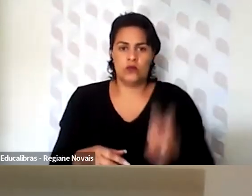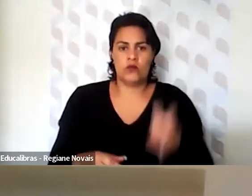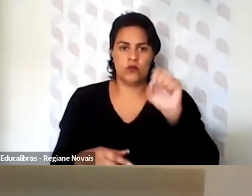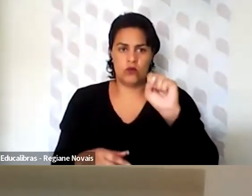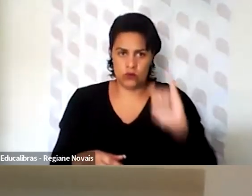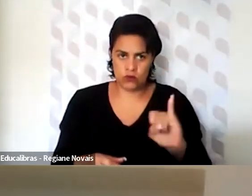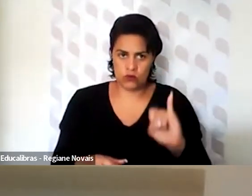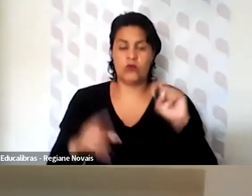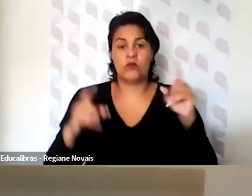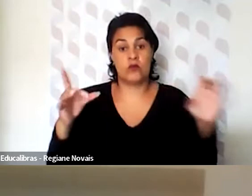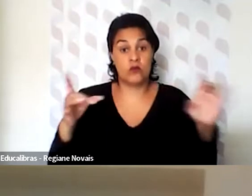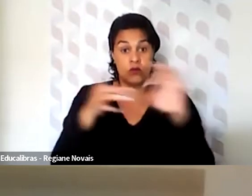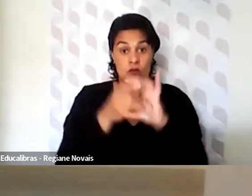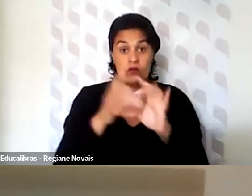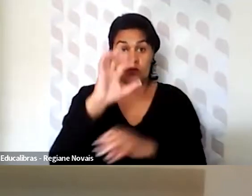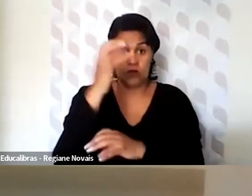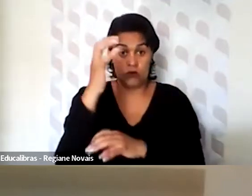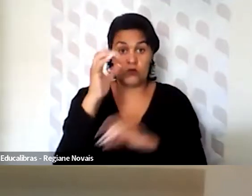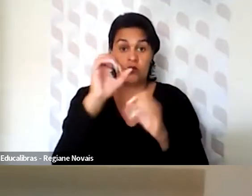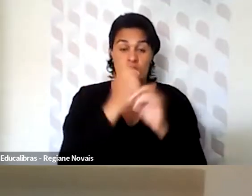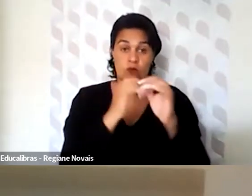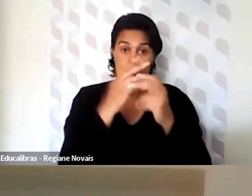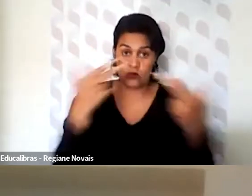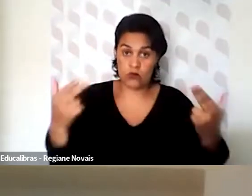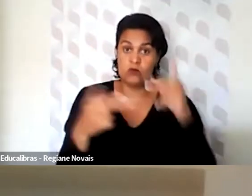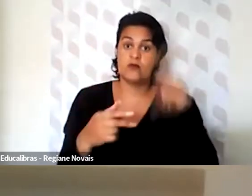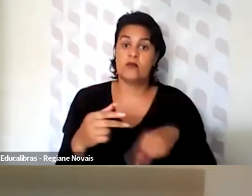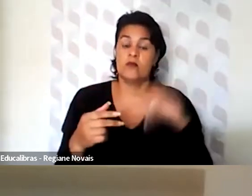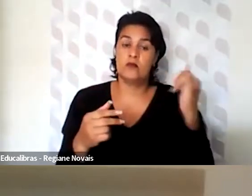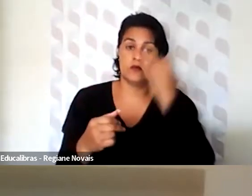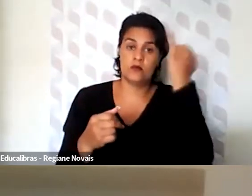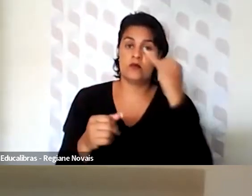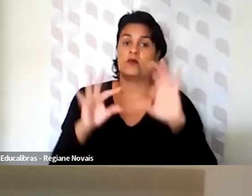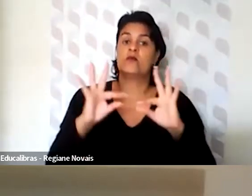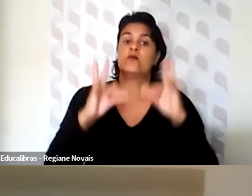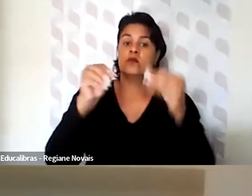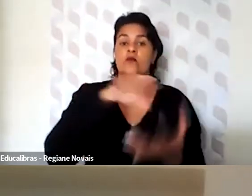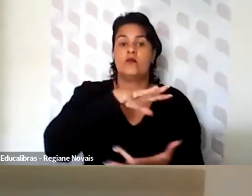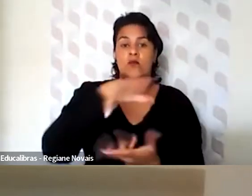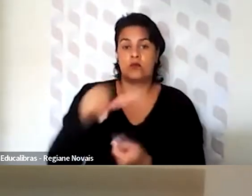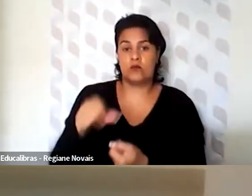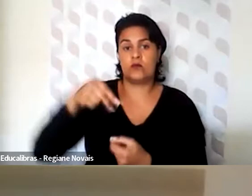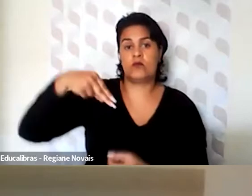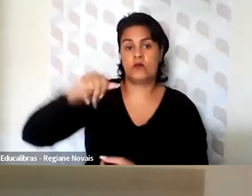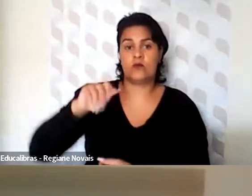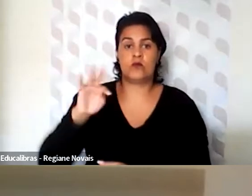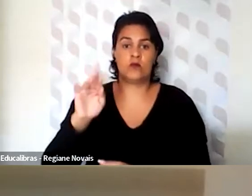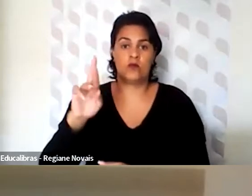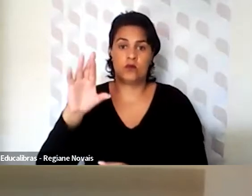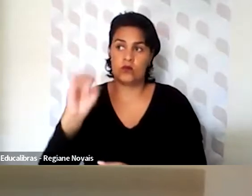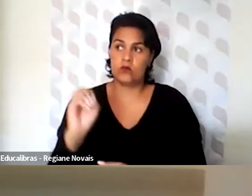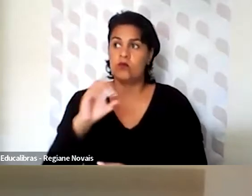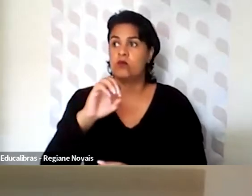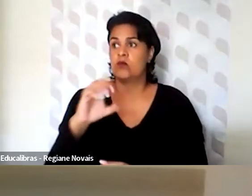entre clima e natureza, que no caso da Amazônia é visível para o mundo inteiro. E a Natura &Co tem apoiado